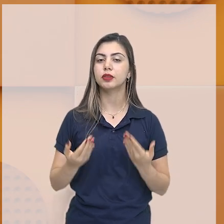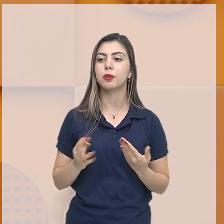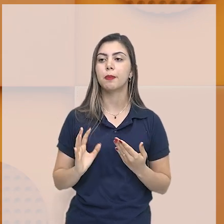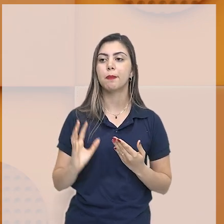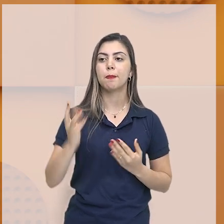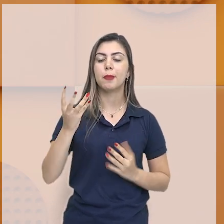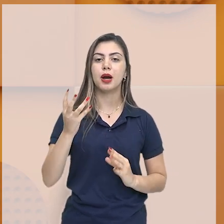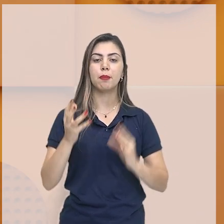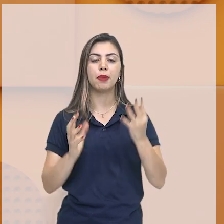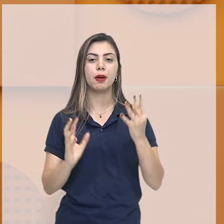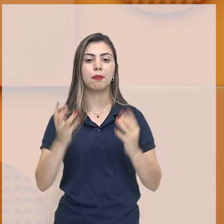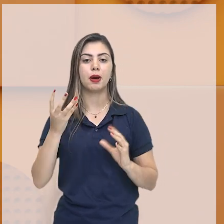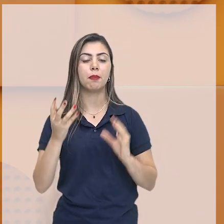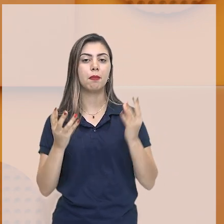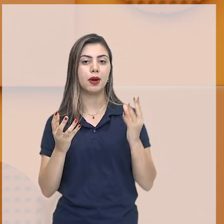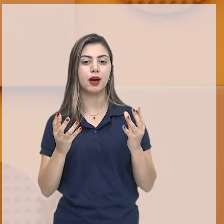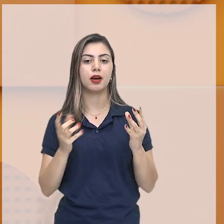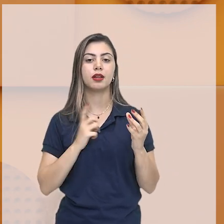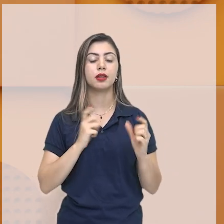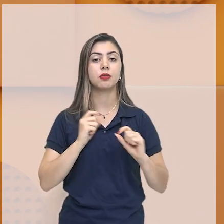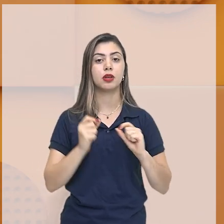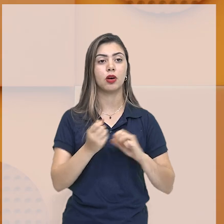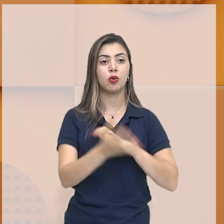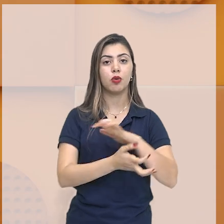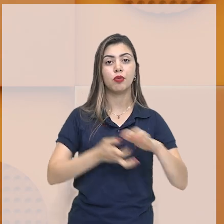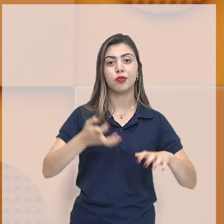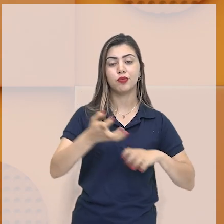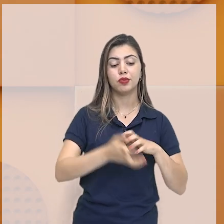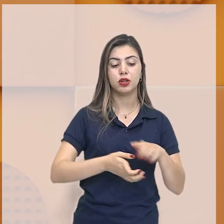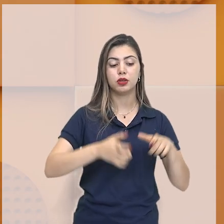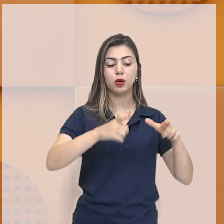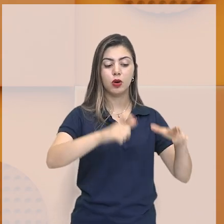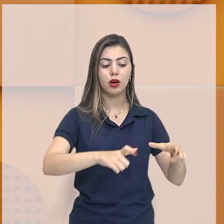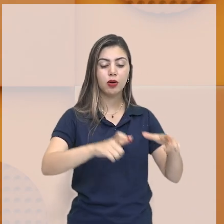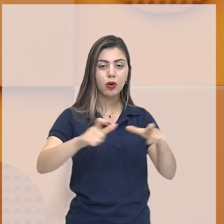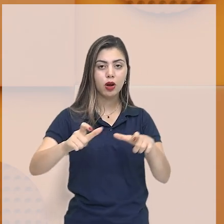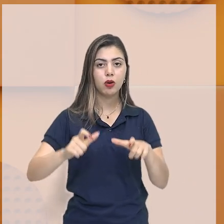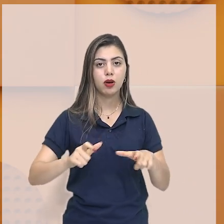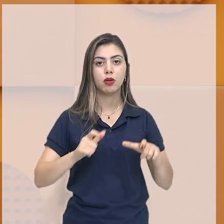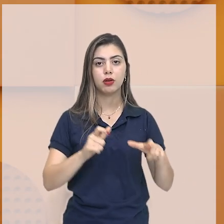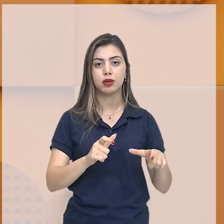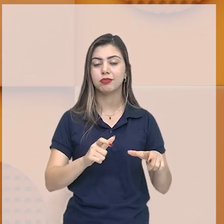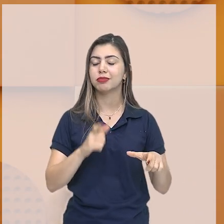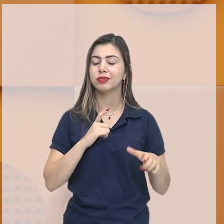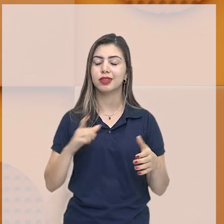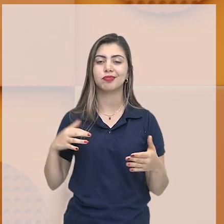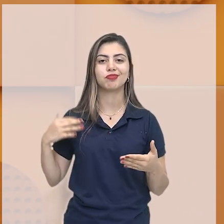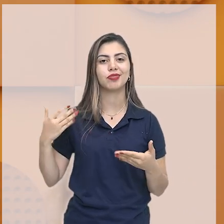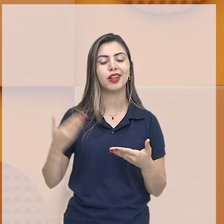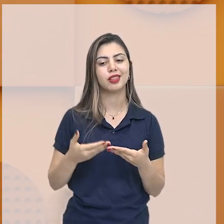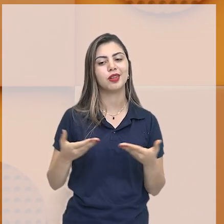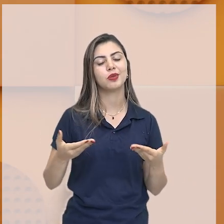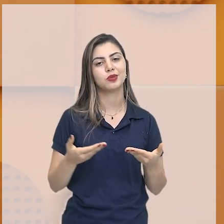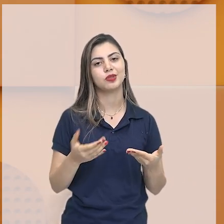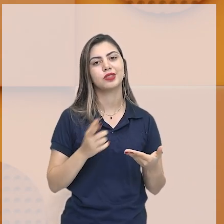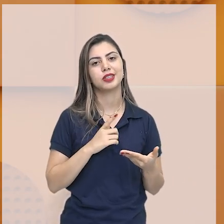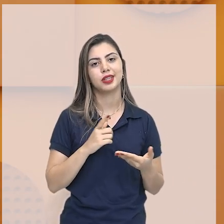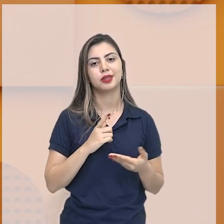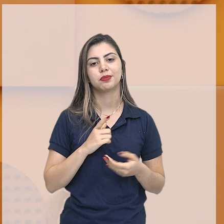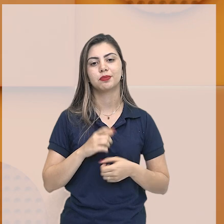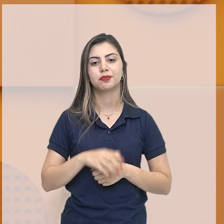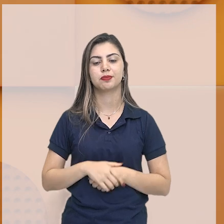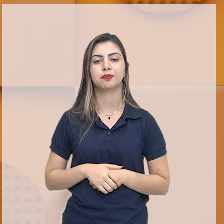situações relacionadas a conflitos territoriais persistem até os dias atuais,